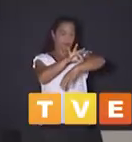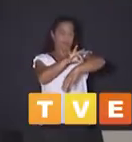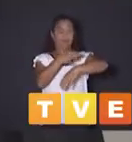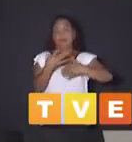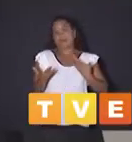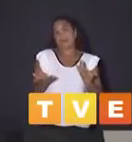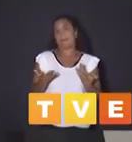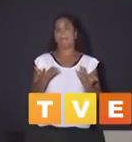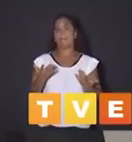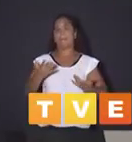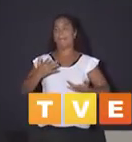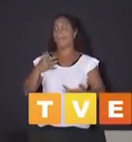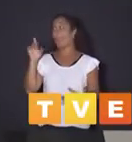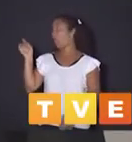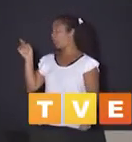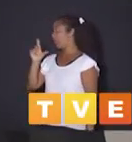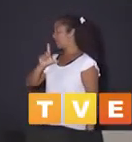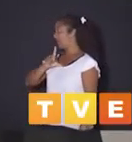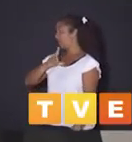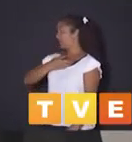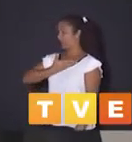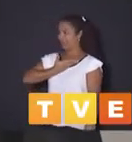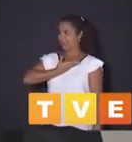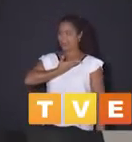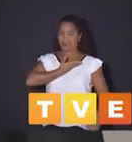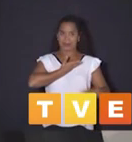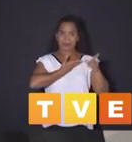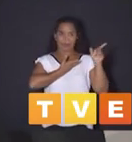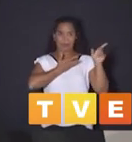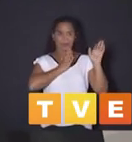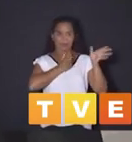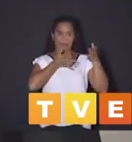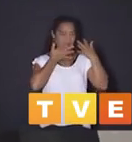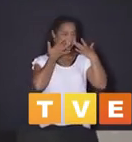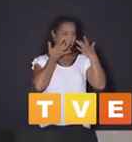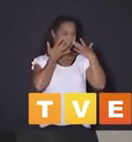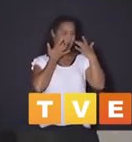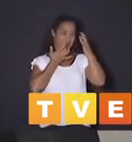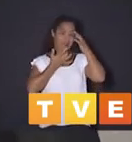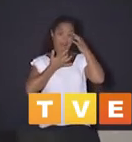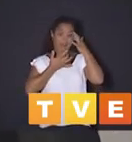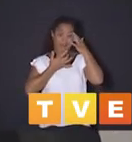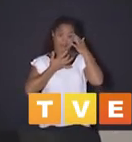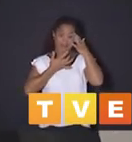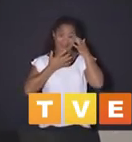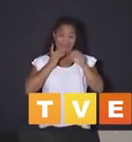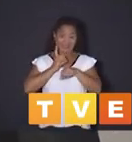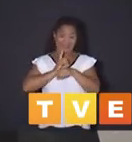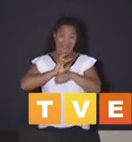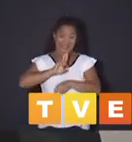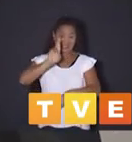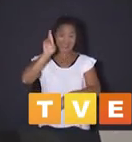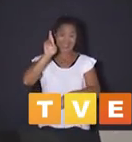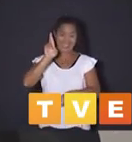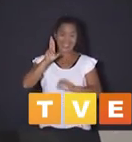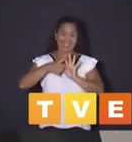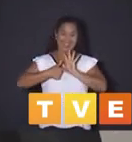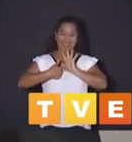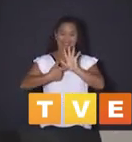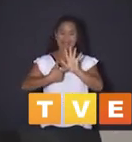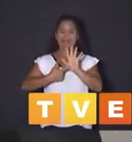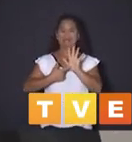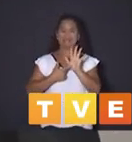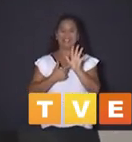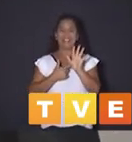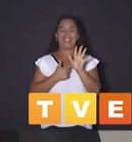daqui um pouco em um amigo meu que fez uma peça até a prova de conceito até doutorado dele no media lab martin era uma peça cujo título era